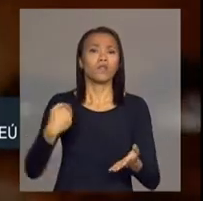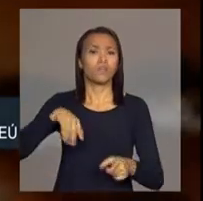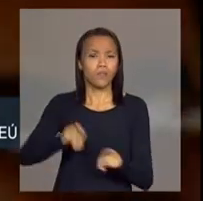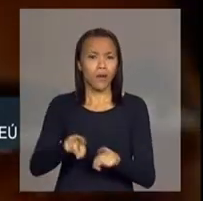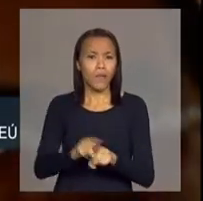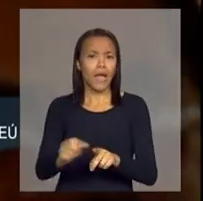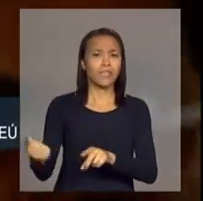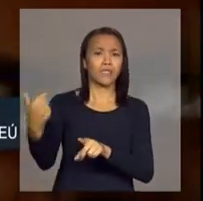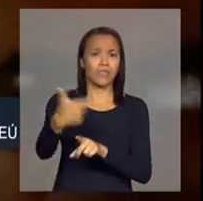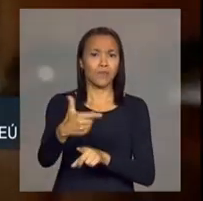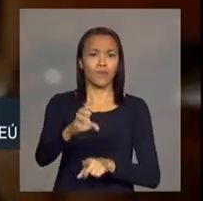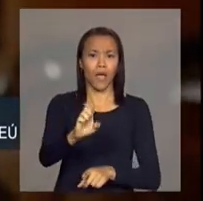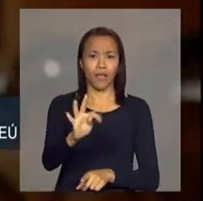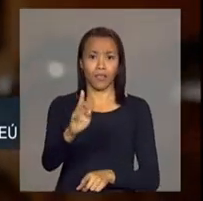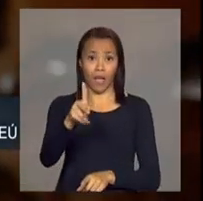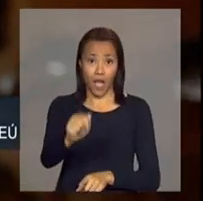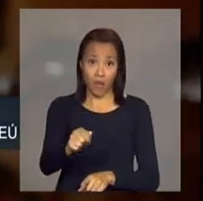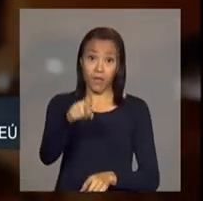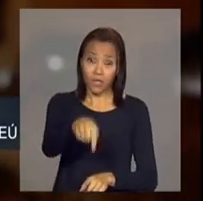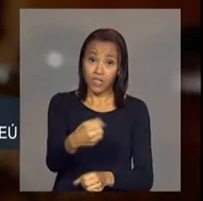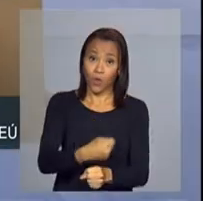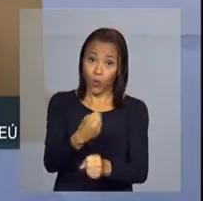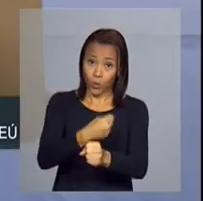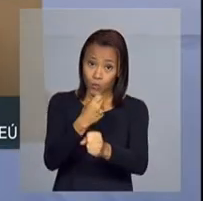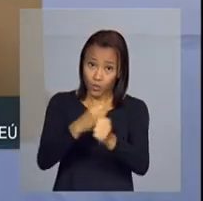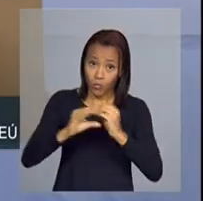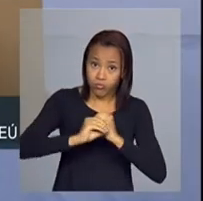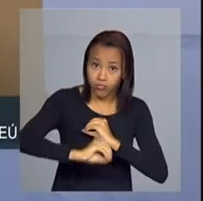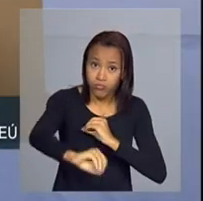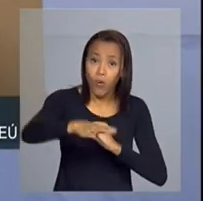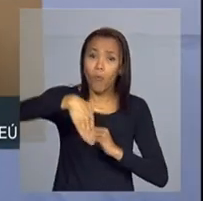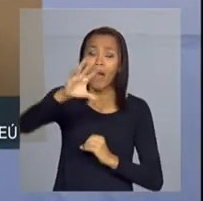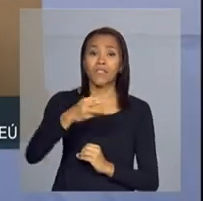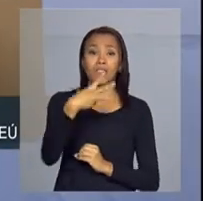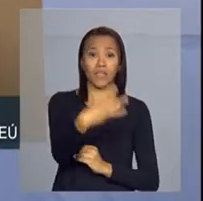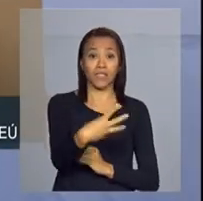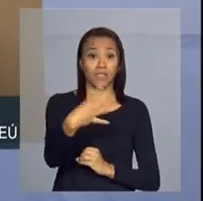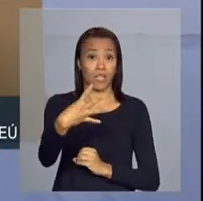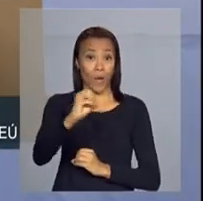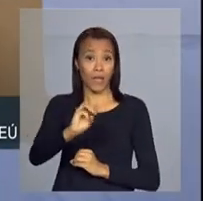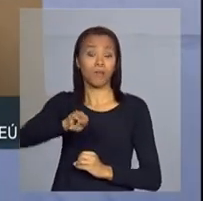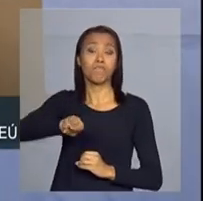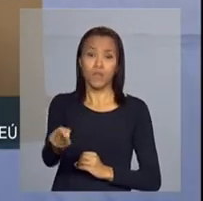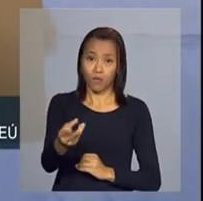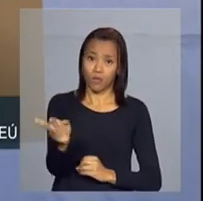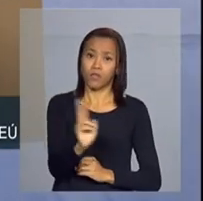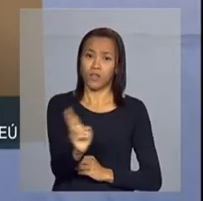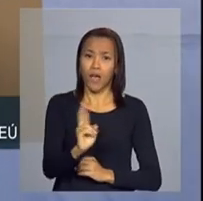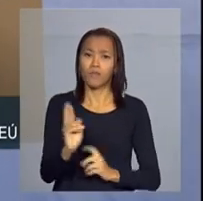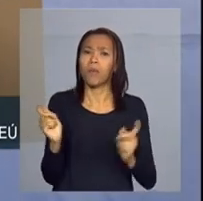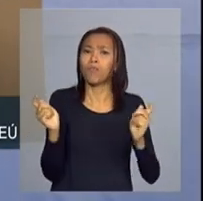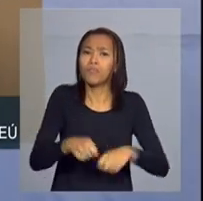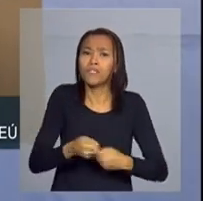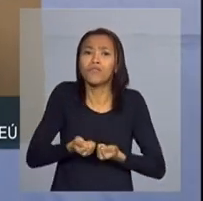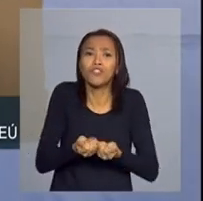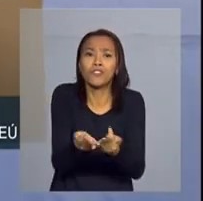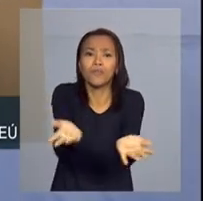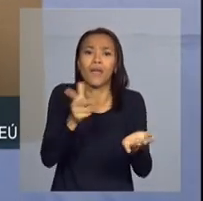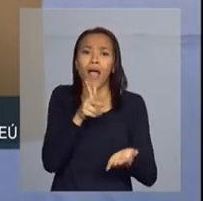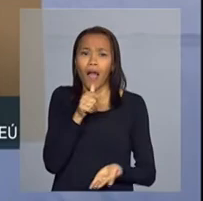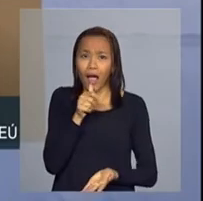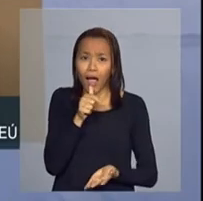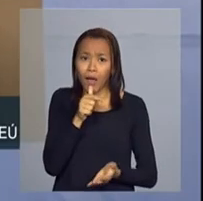a segunda etapa da adutora do Pajeú com mais 340 milhões para poder levar água